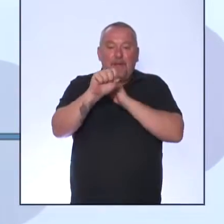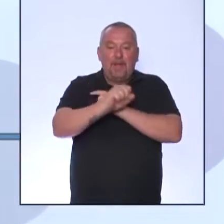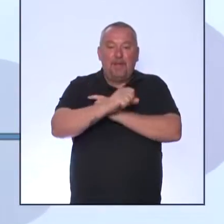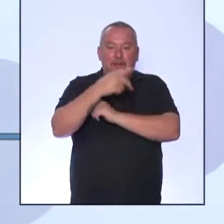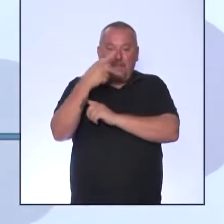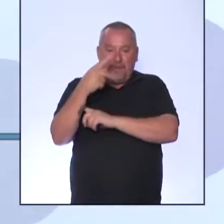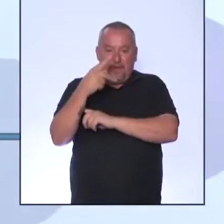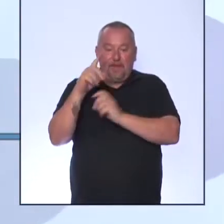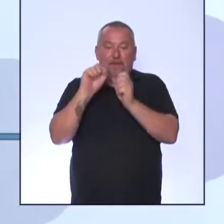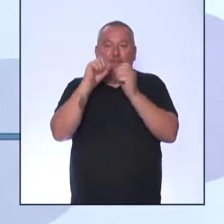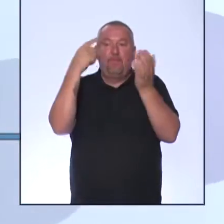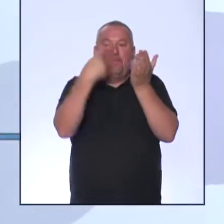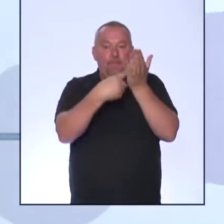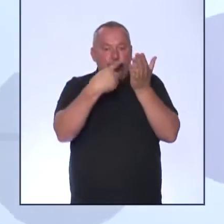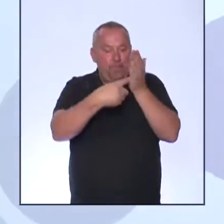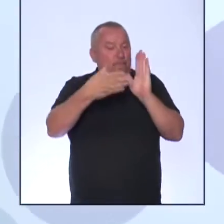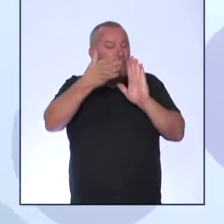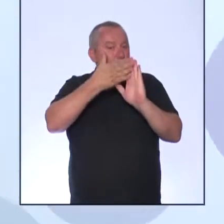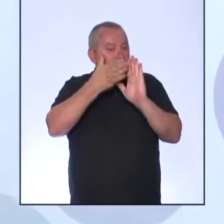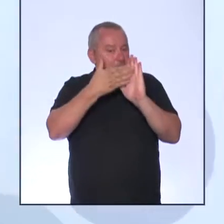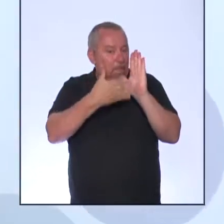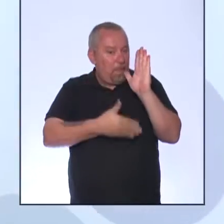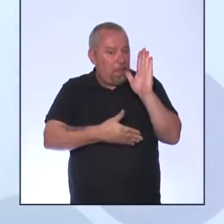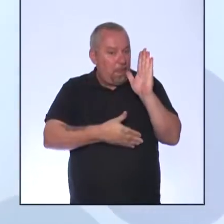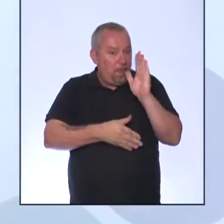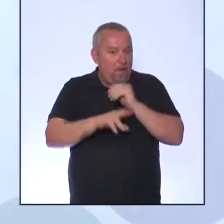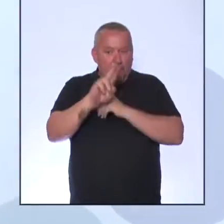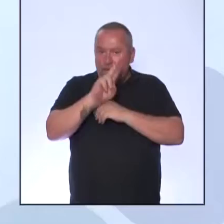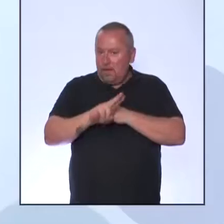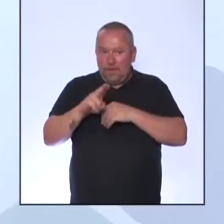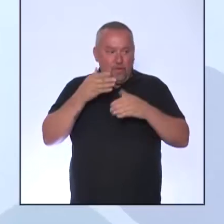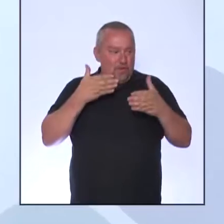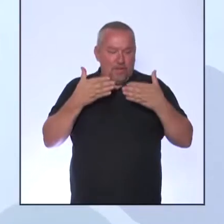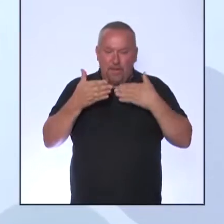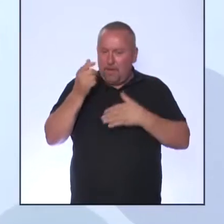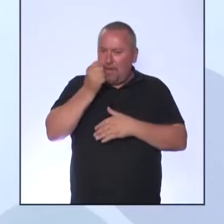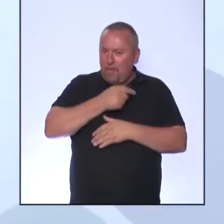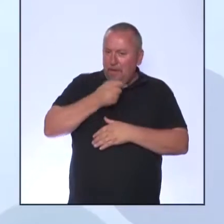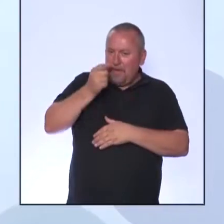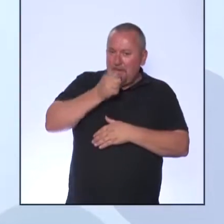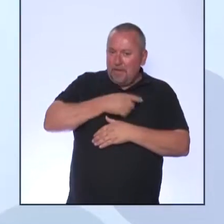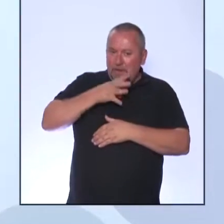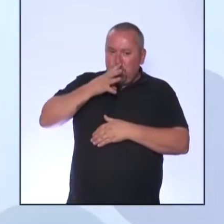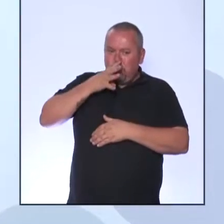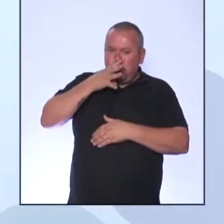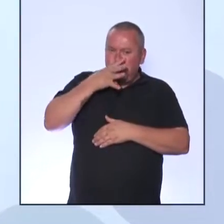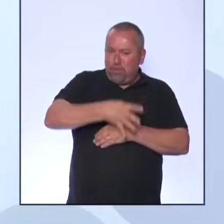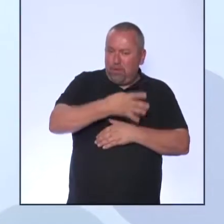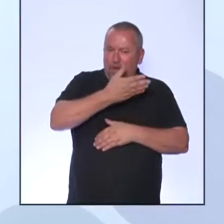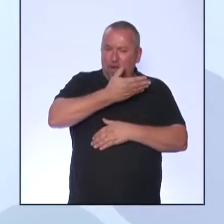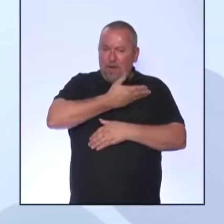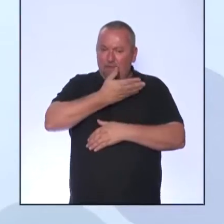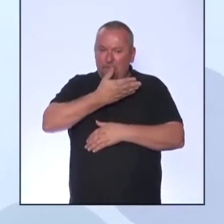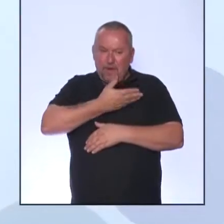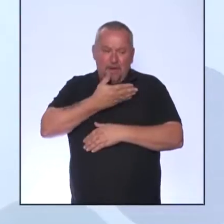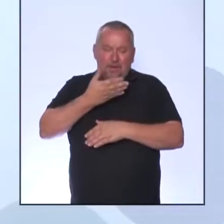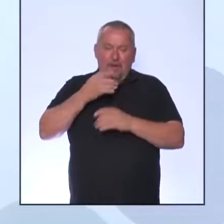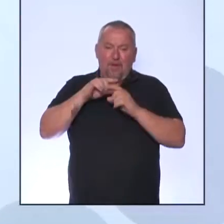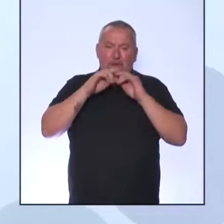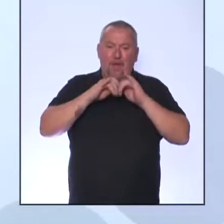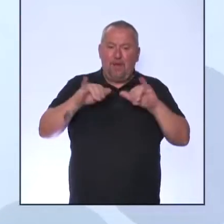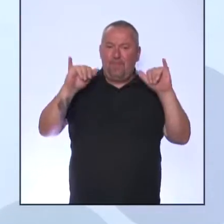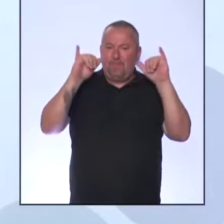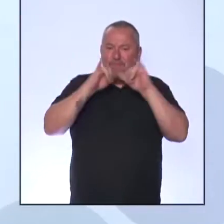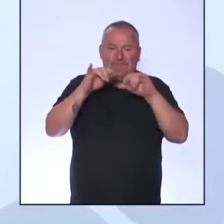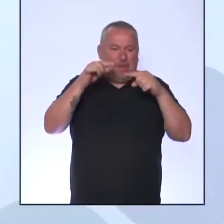nossos combinados, né? Não utilize o chat para brincar, para ofender o colega, para ficar passando mensagens